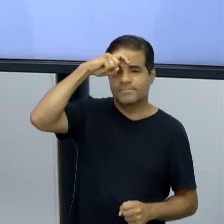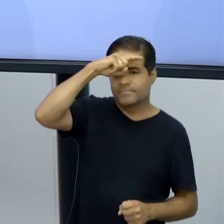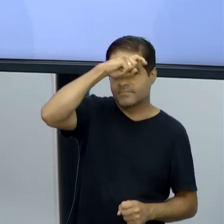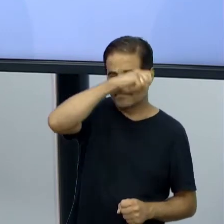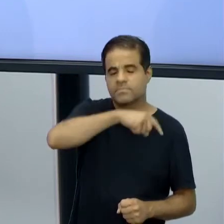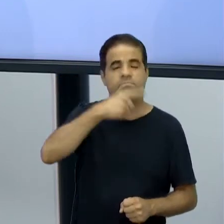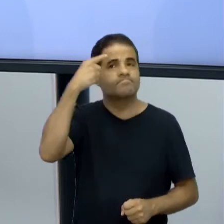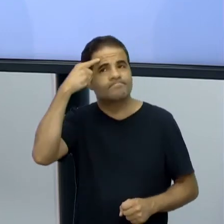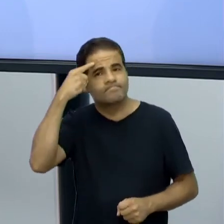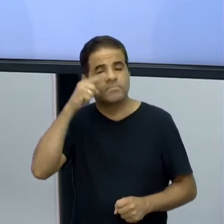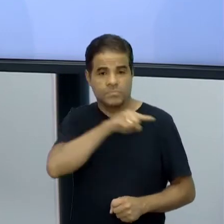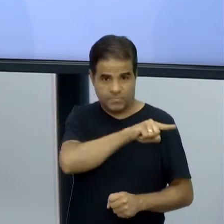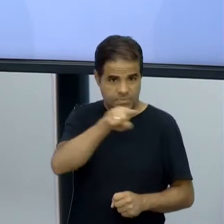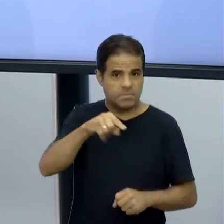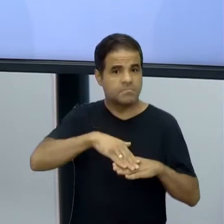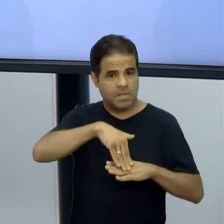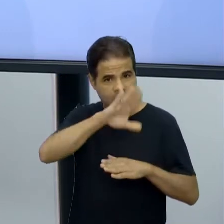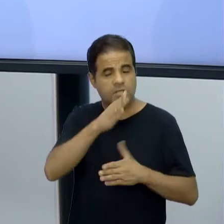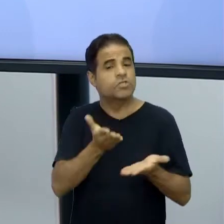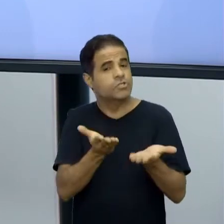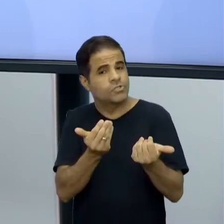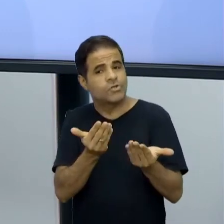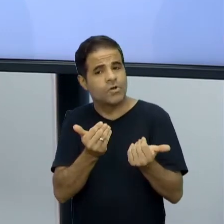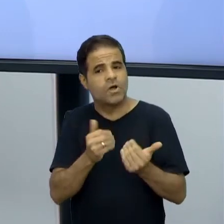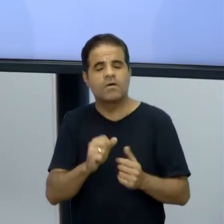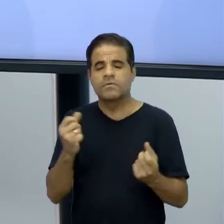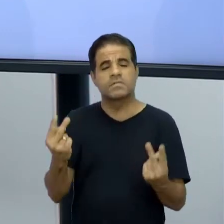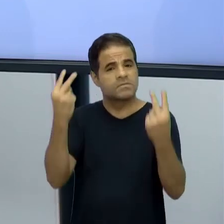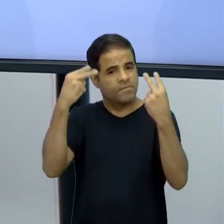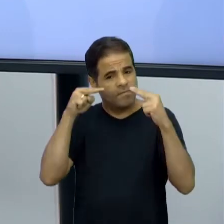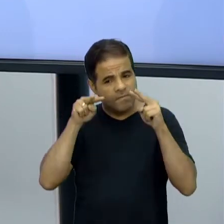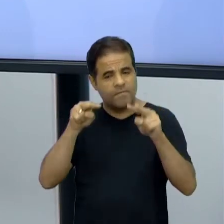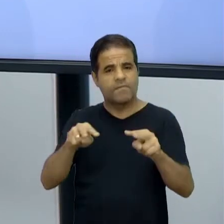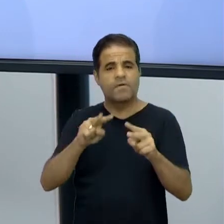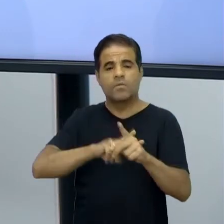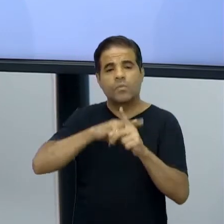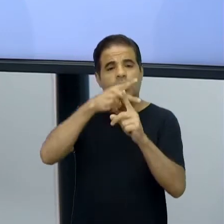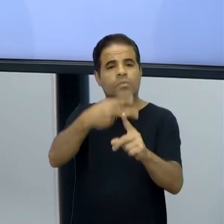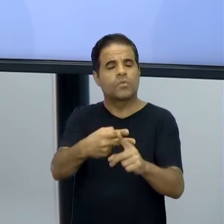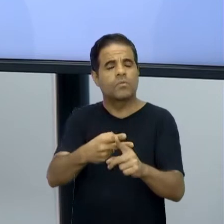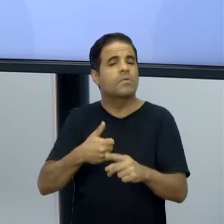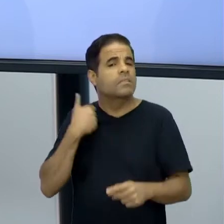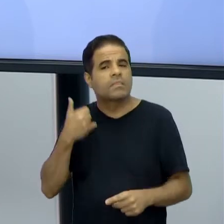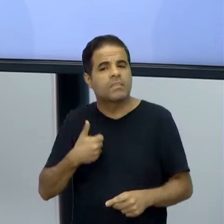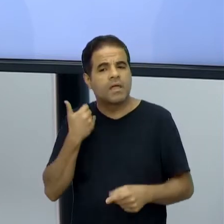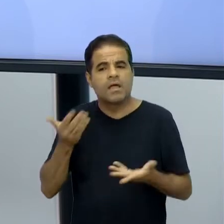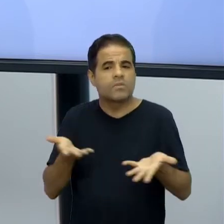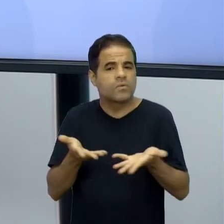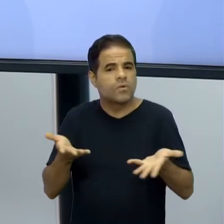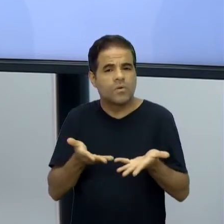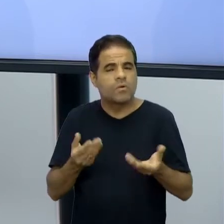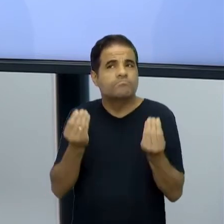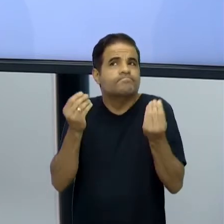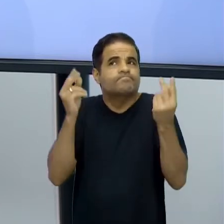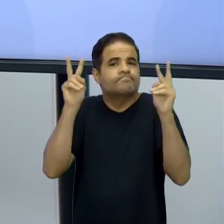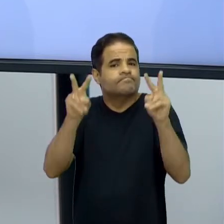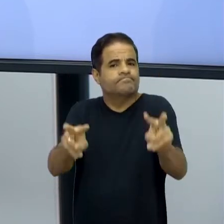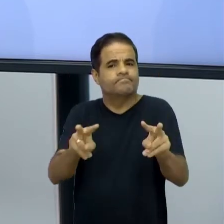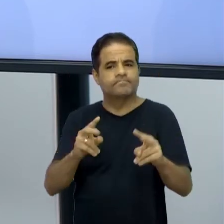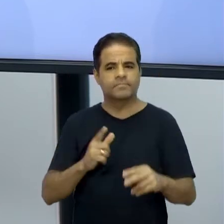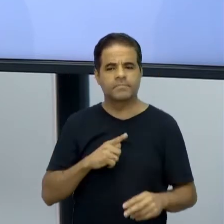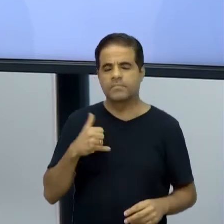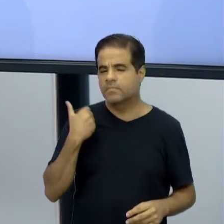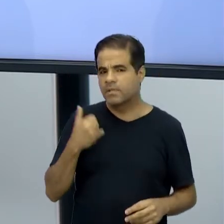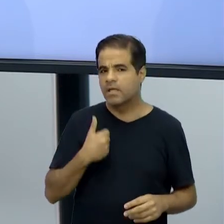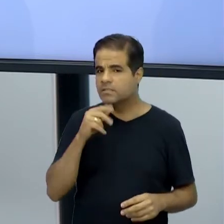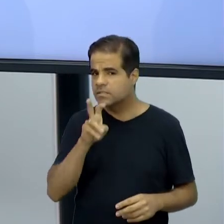anos, mas vocês que são mais jovens, como vocês se veem daqui 15 anos? Quase o dobro da idade que vocês têm hoje. Como que é isso? Vocês estão com